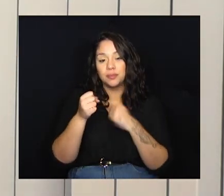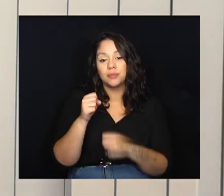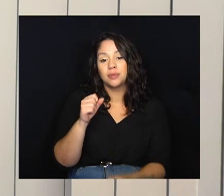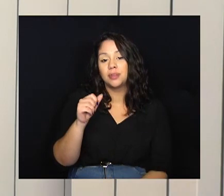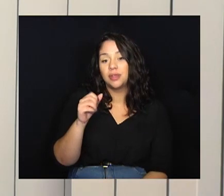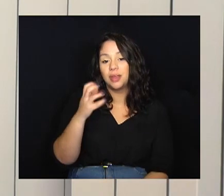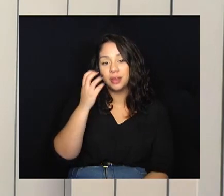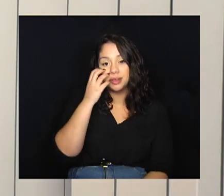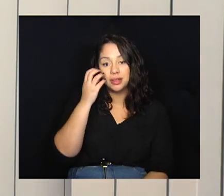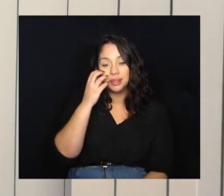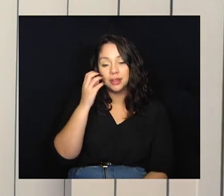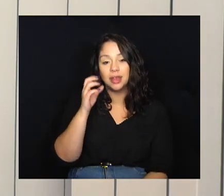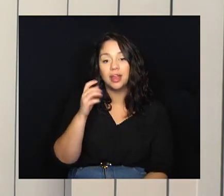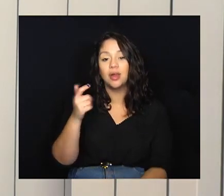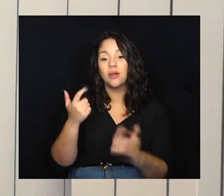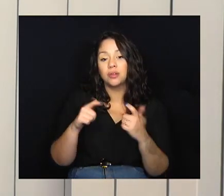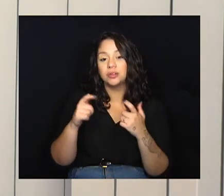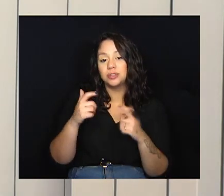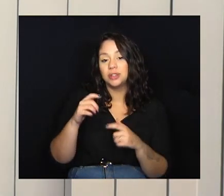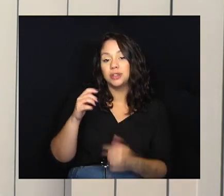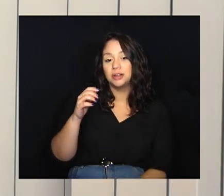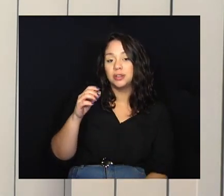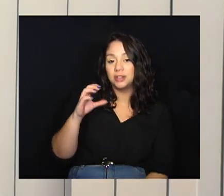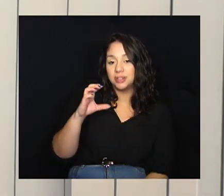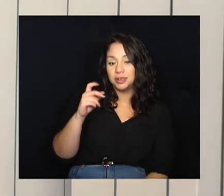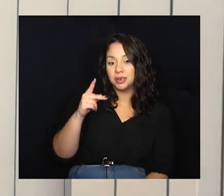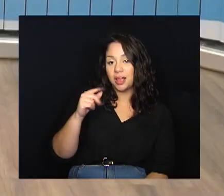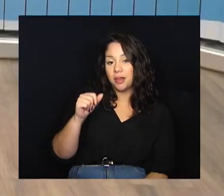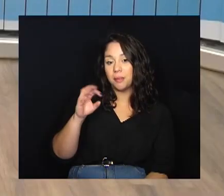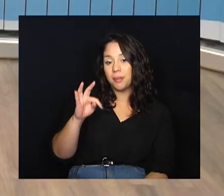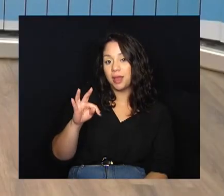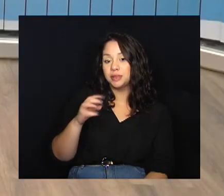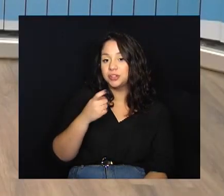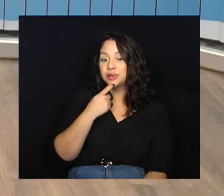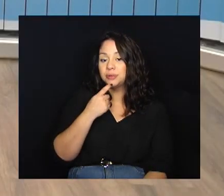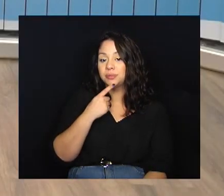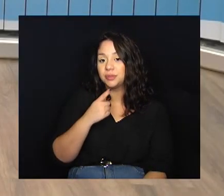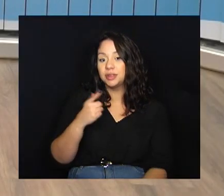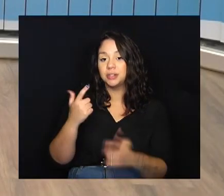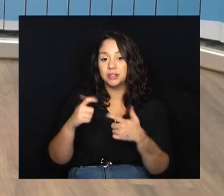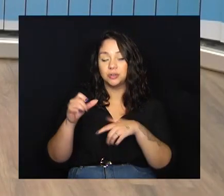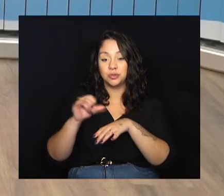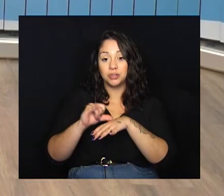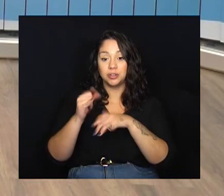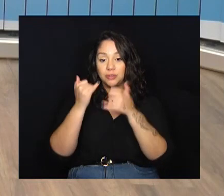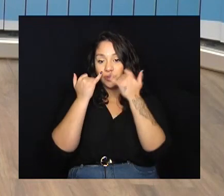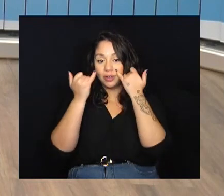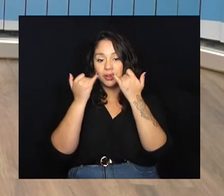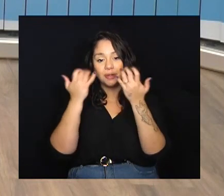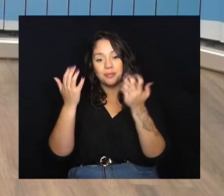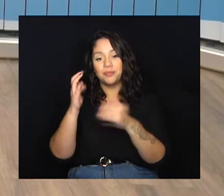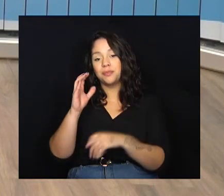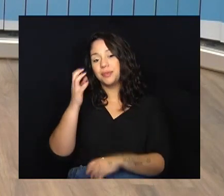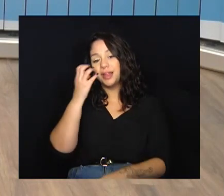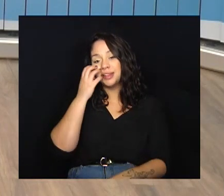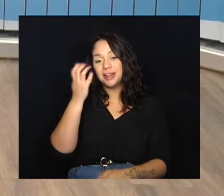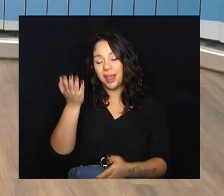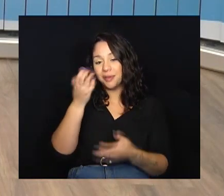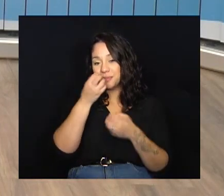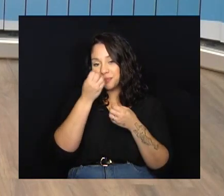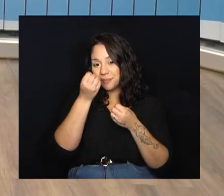na unidade do centro na Avenida Campos Sales com as informações então André seja bem-vindo e bom